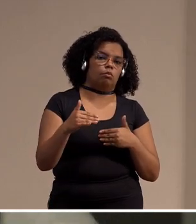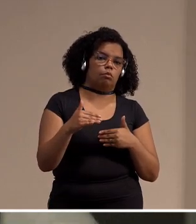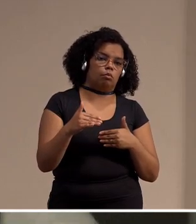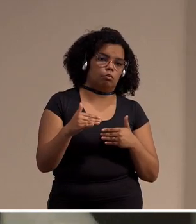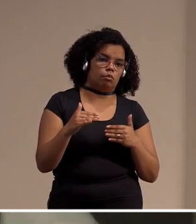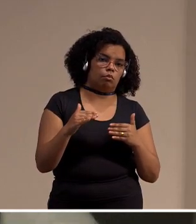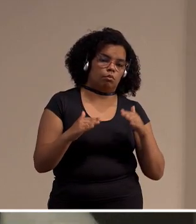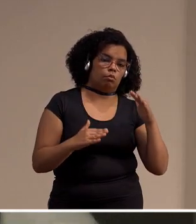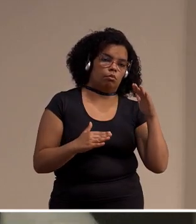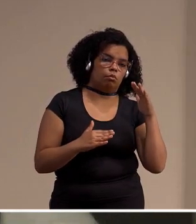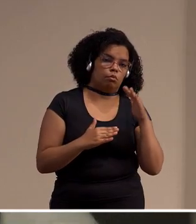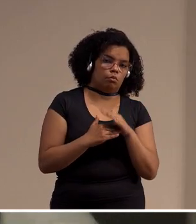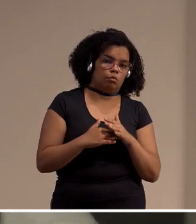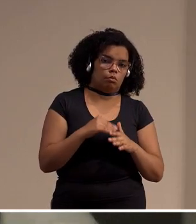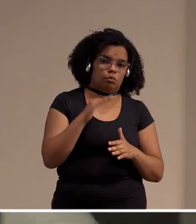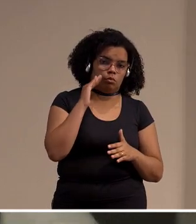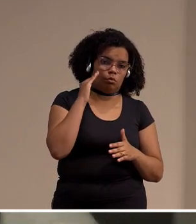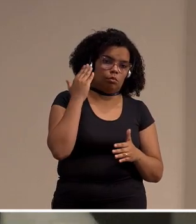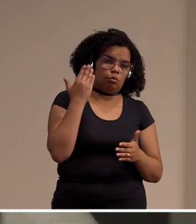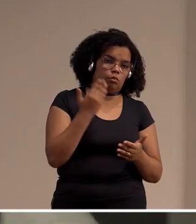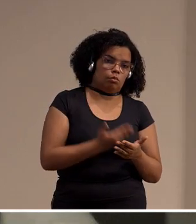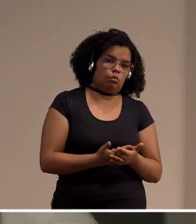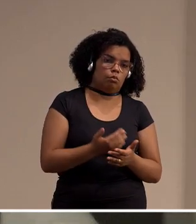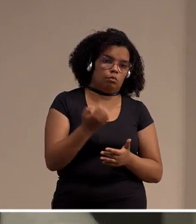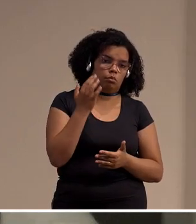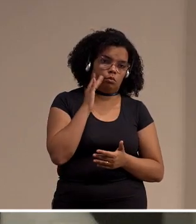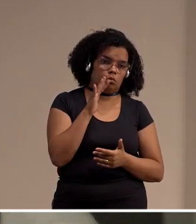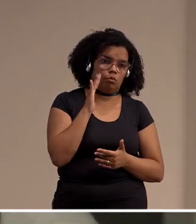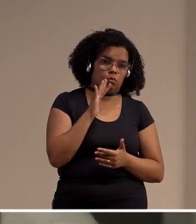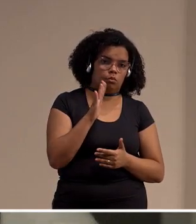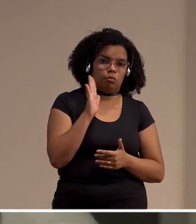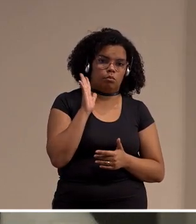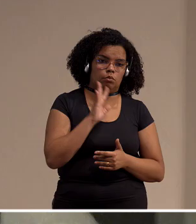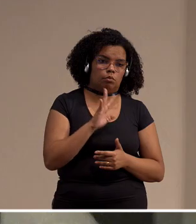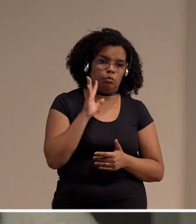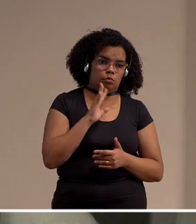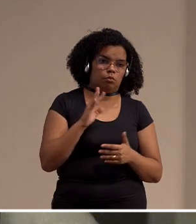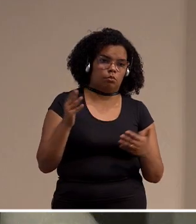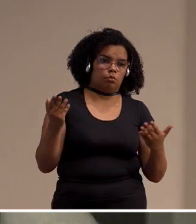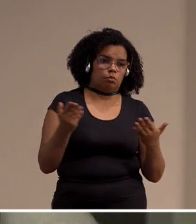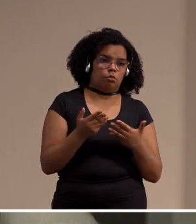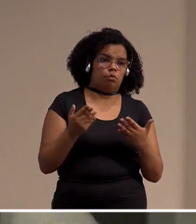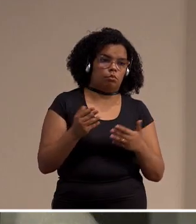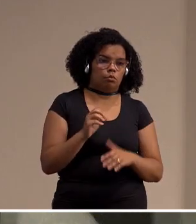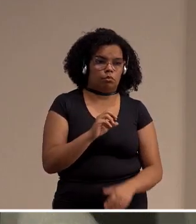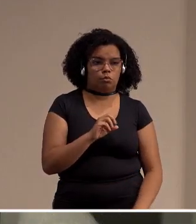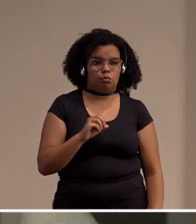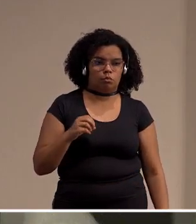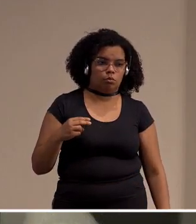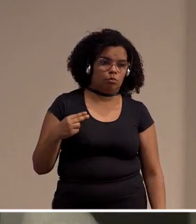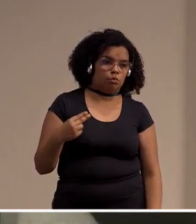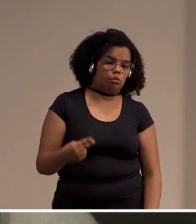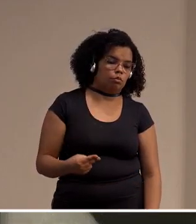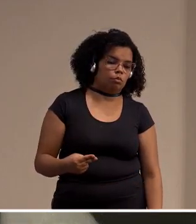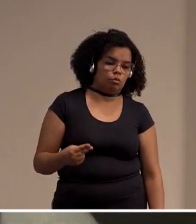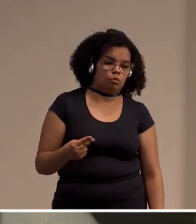E acredito que é o que faz a ficção científica mais interessante hoje produzida, ou mesmo um outro tipo de